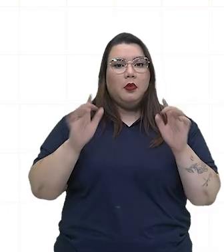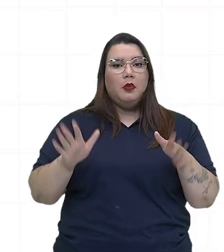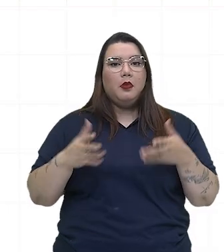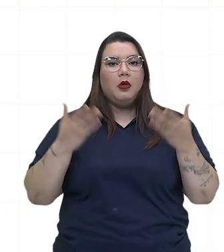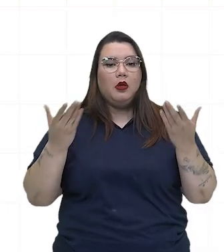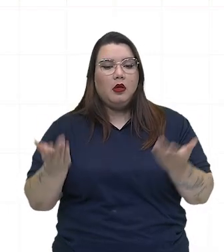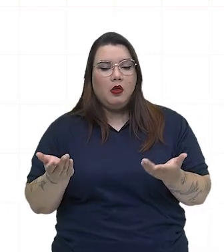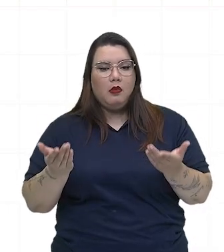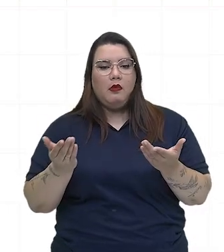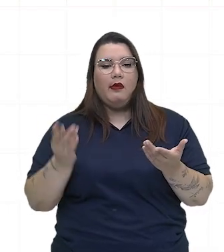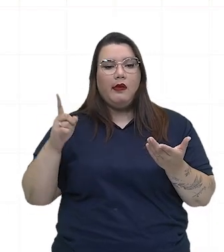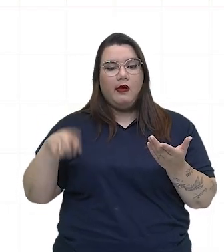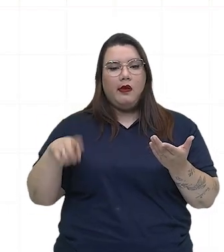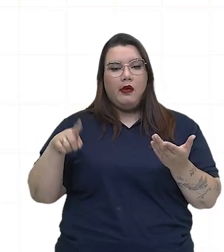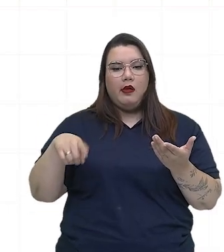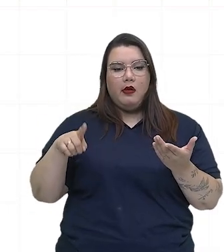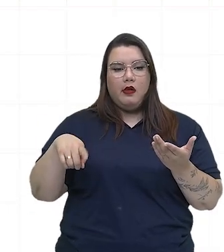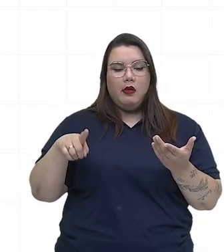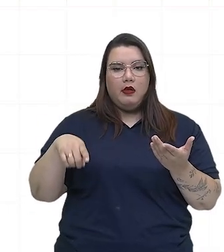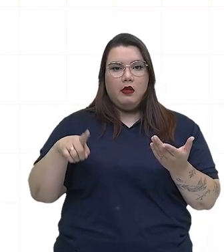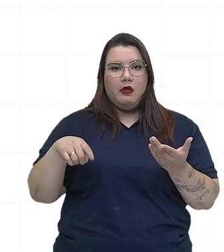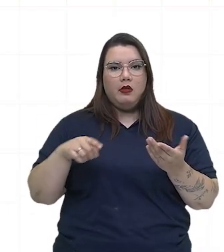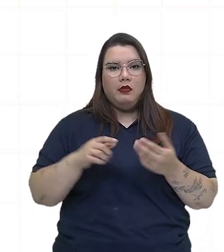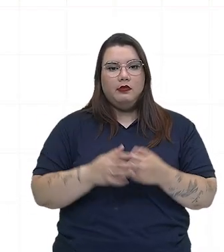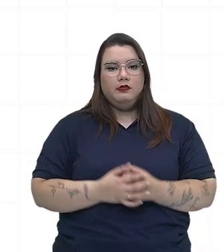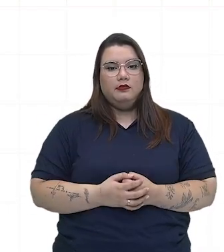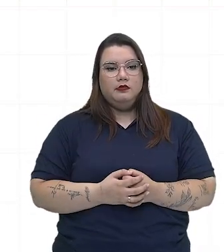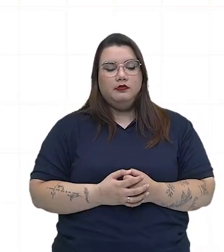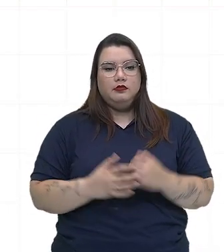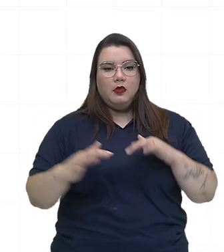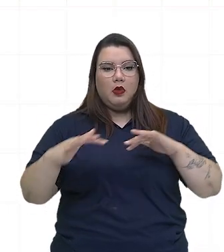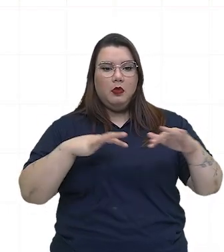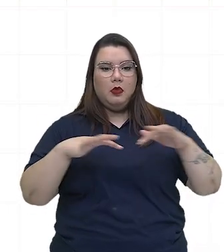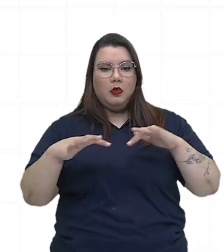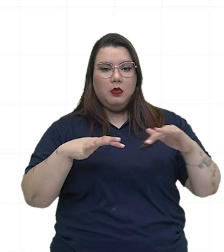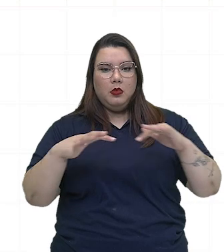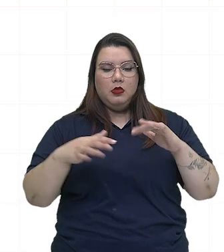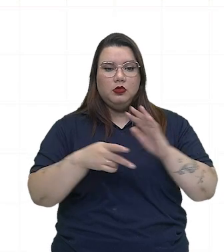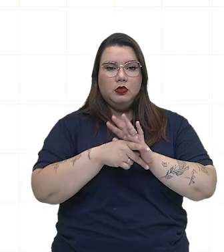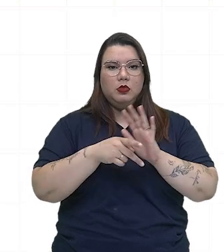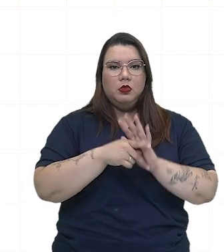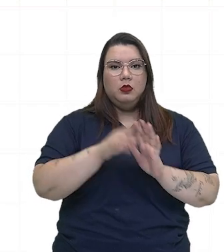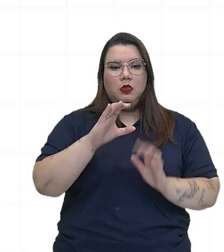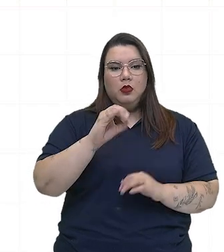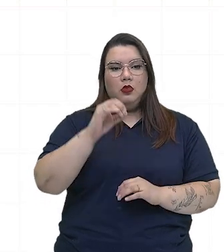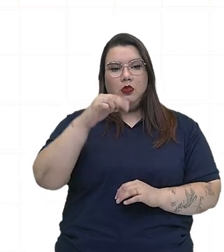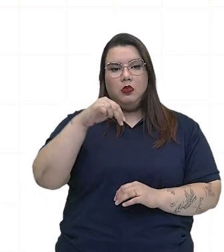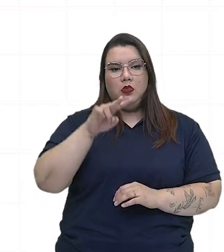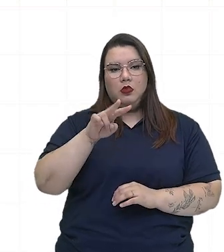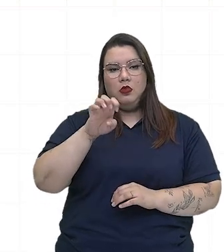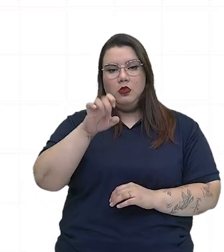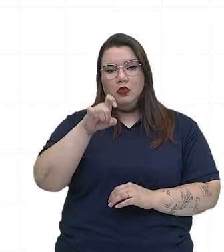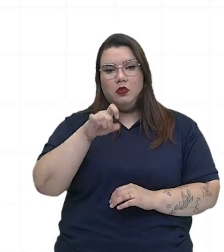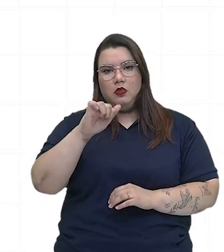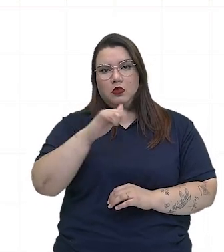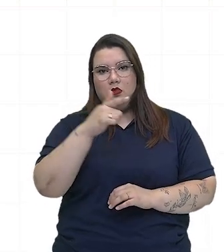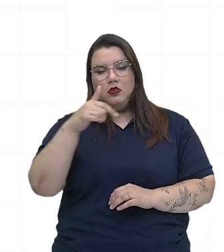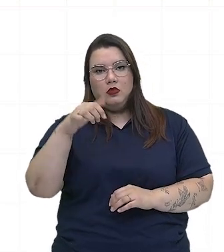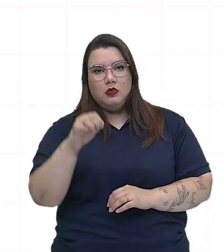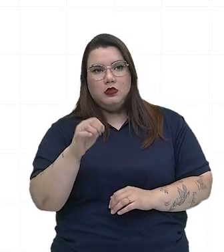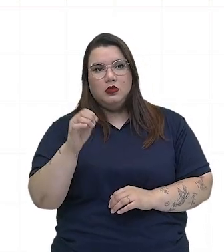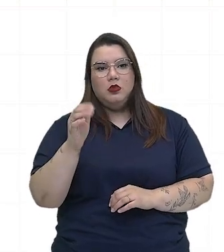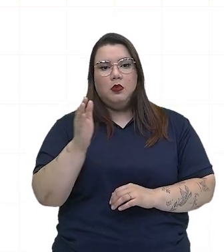tectônicas está relacionado ao movimento de convecção do magma no